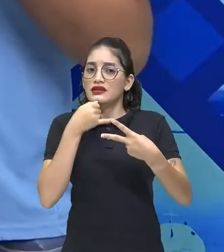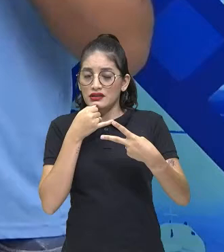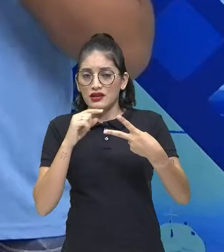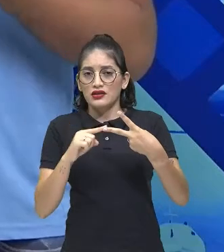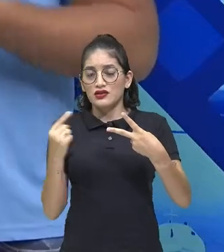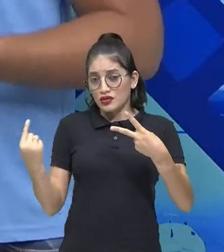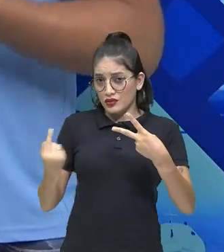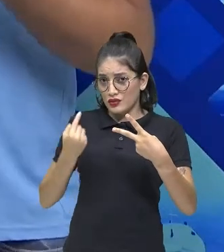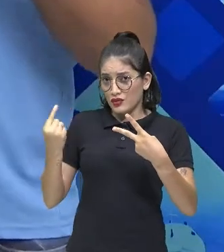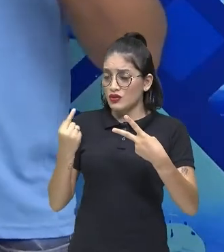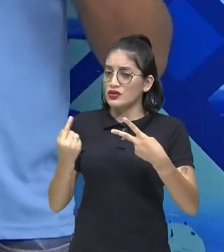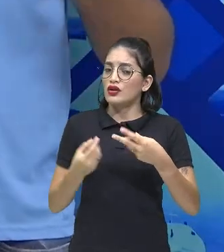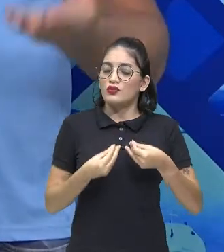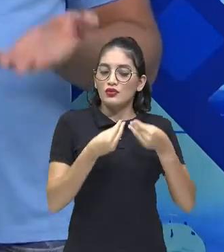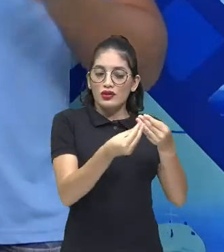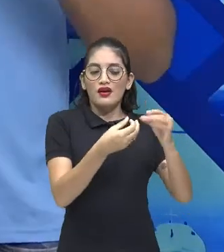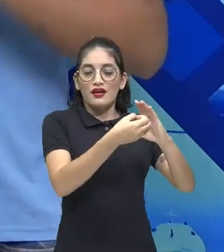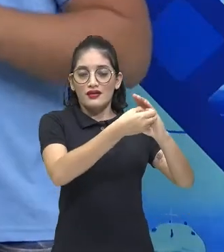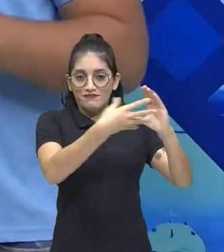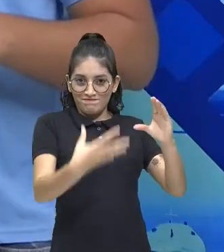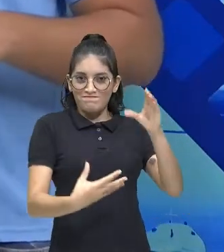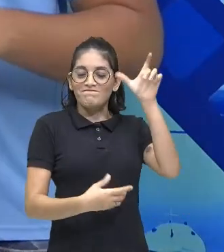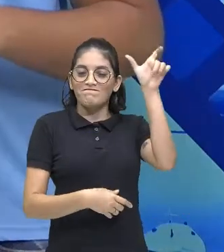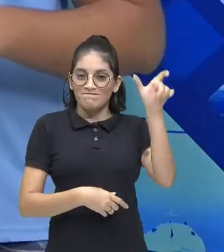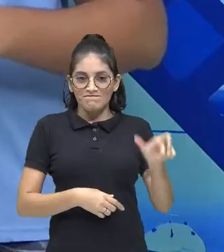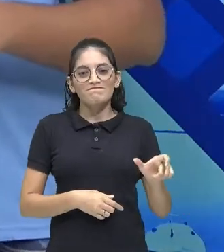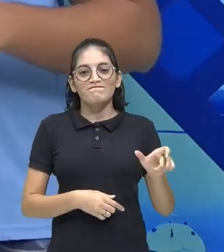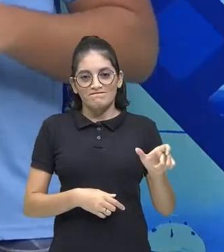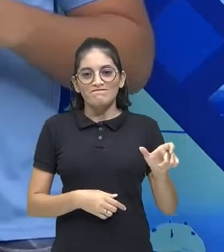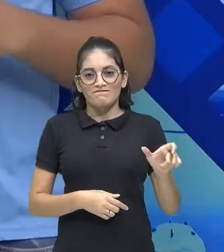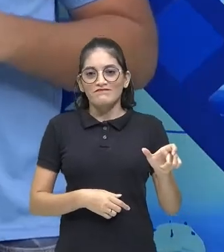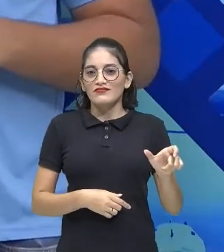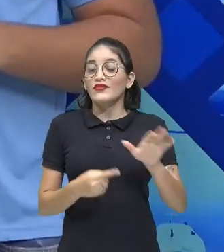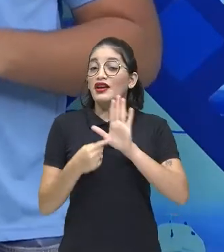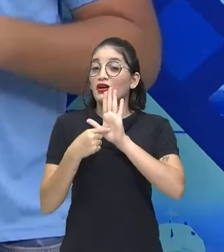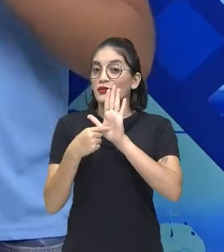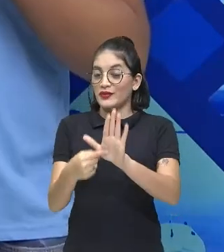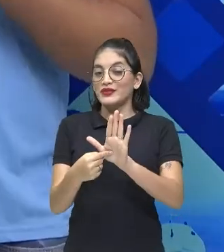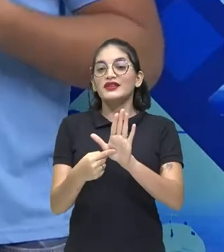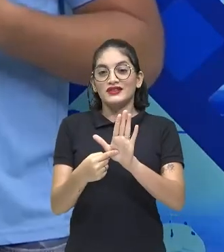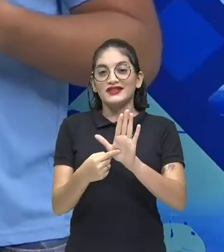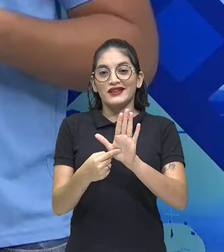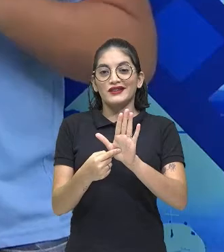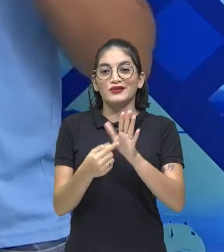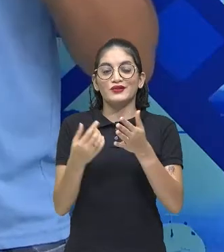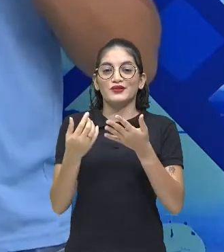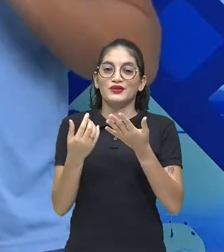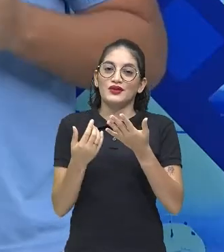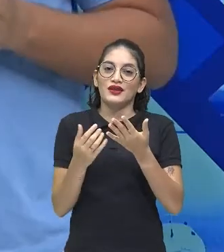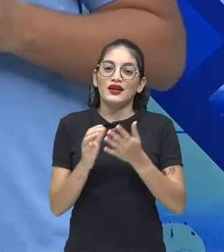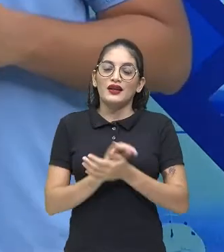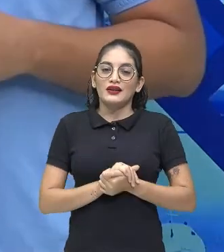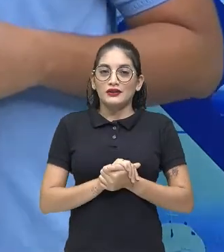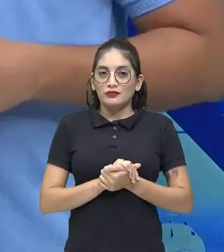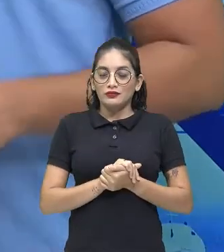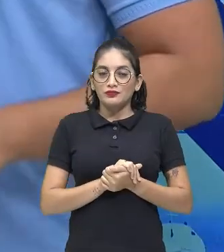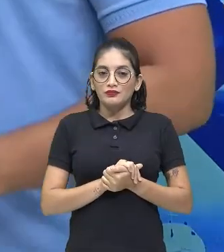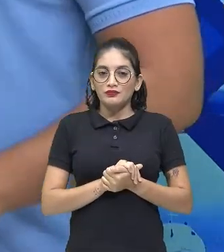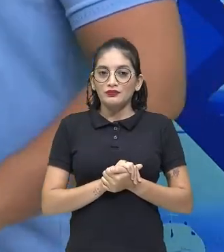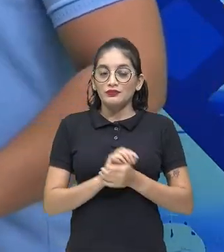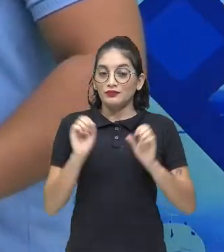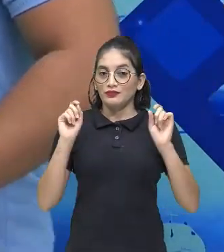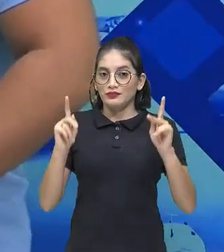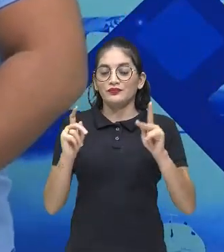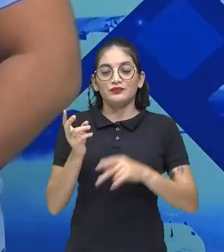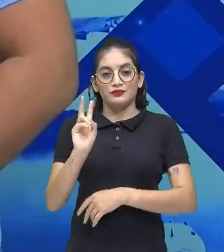predicativos, atribuem características aos sujeitos que são mencionados nesses versos aqui. Ok? Vamos